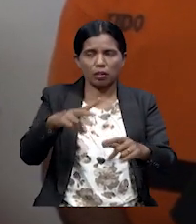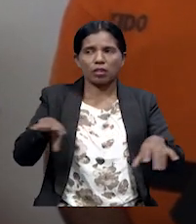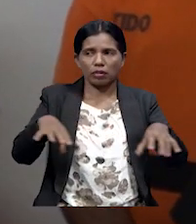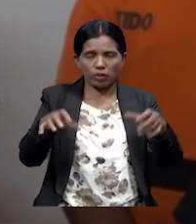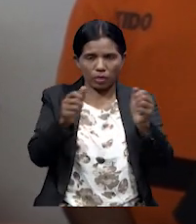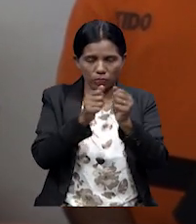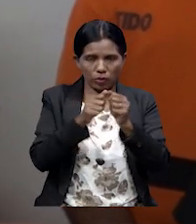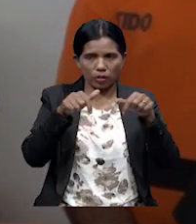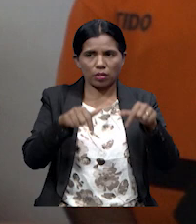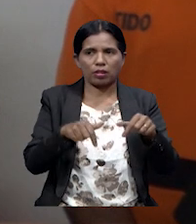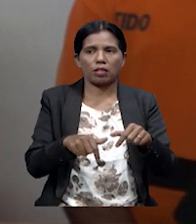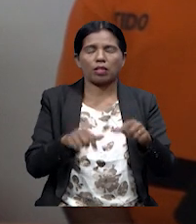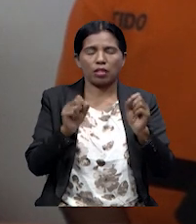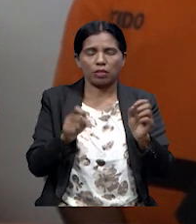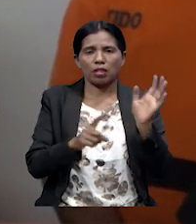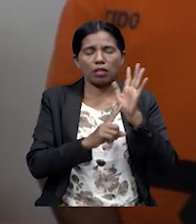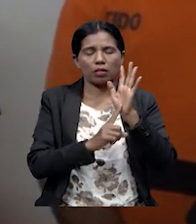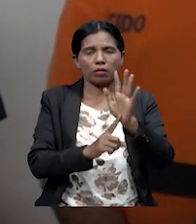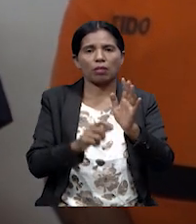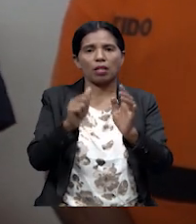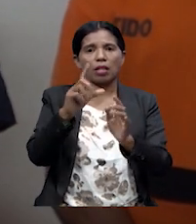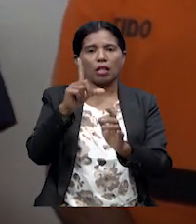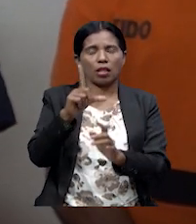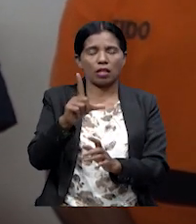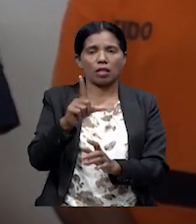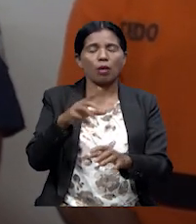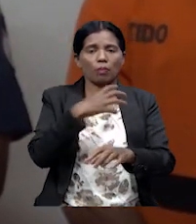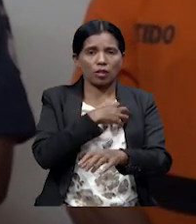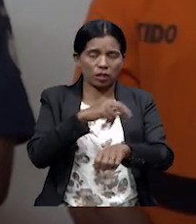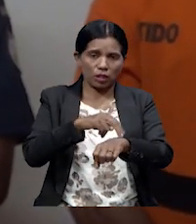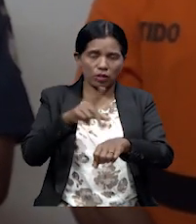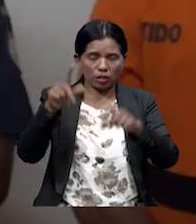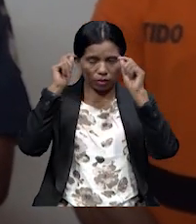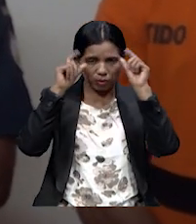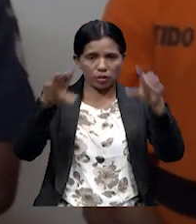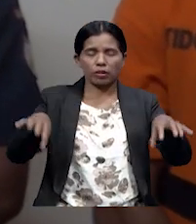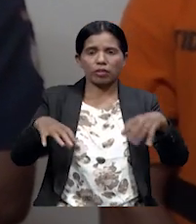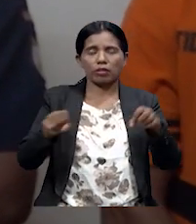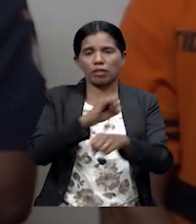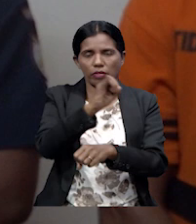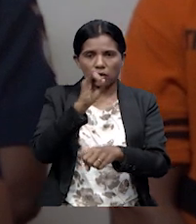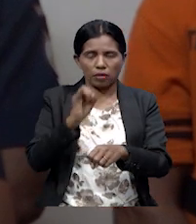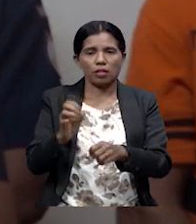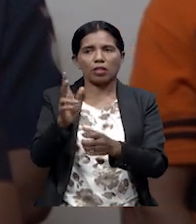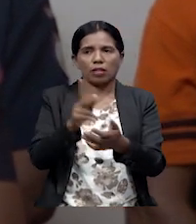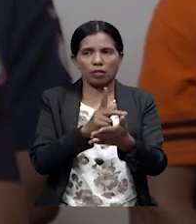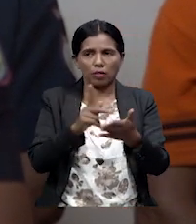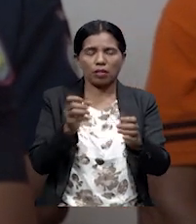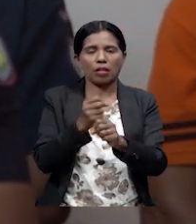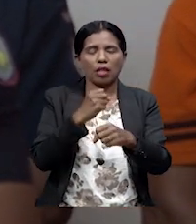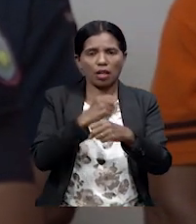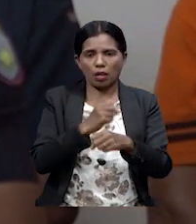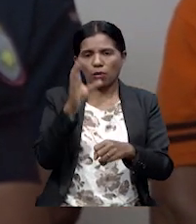serviço idane, autoridade alfandega nomos Polícia Nacional Timor-Leste li husi serviço investigação criminal, halo